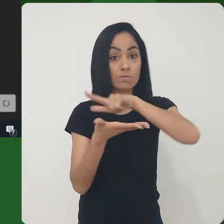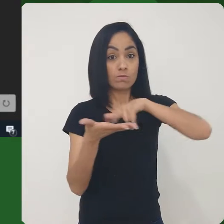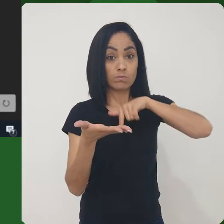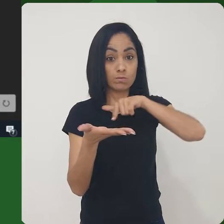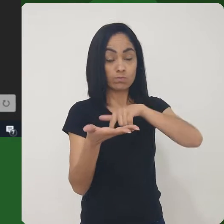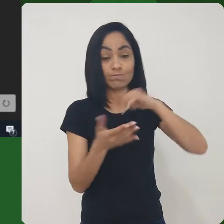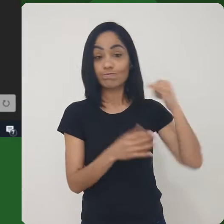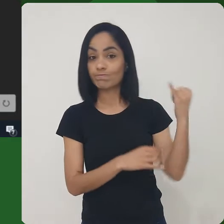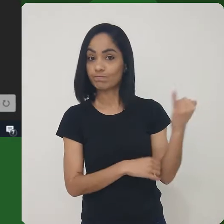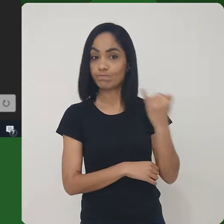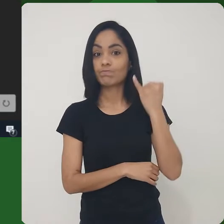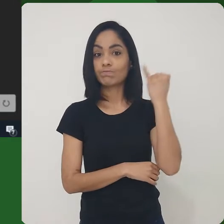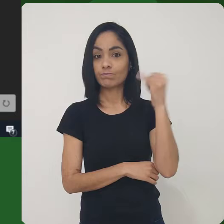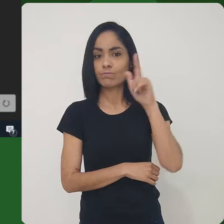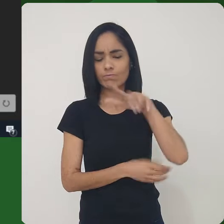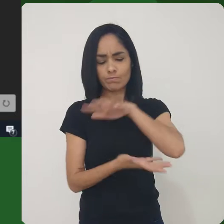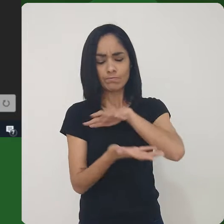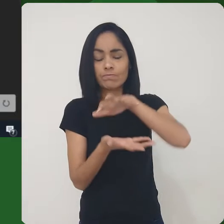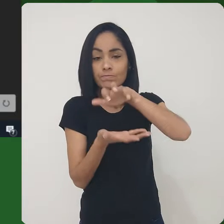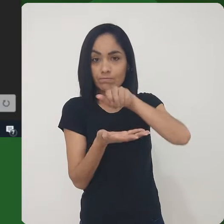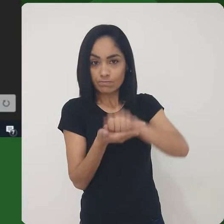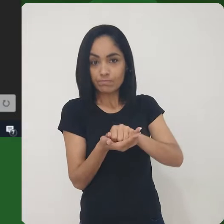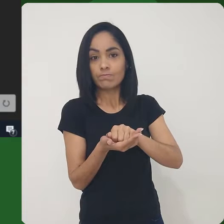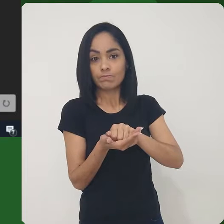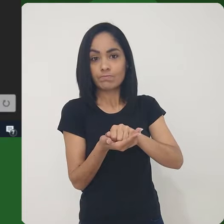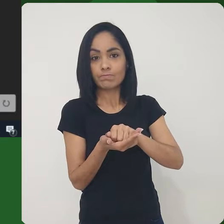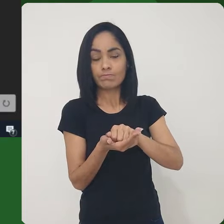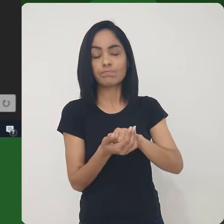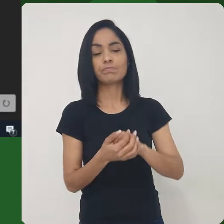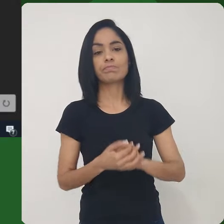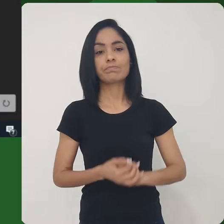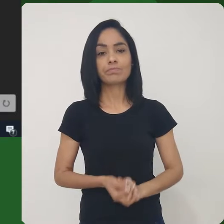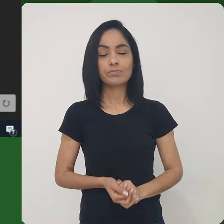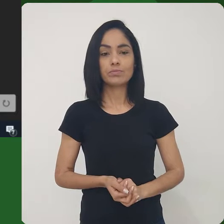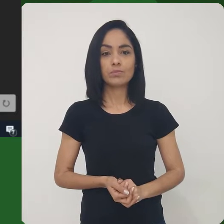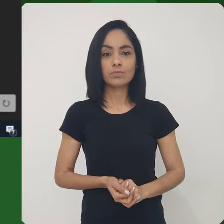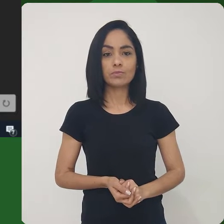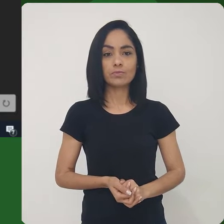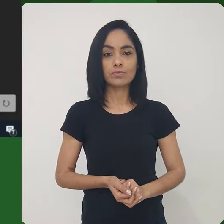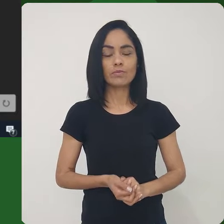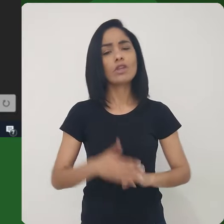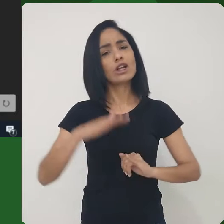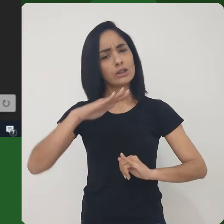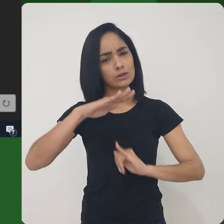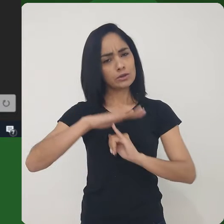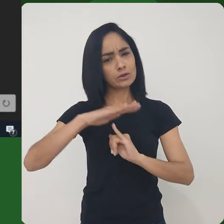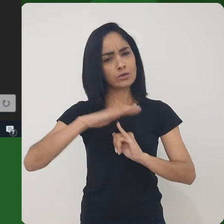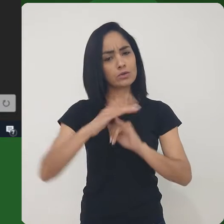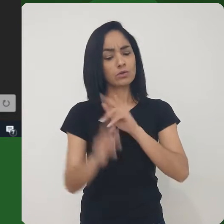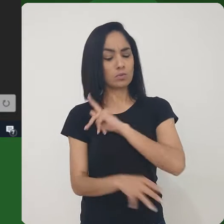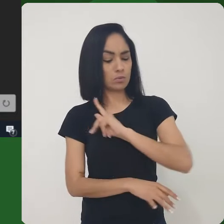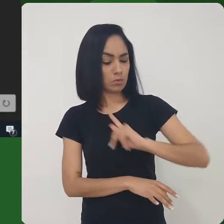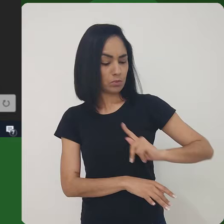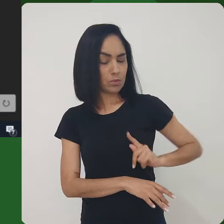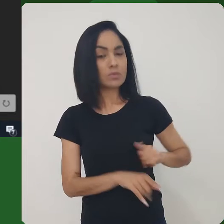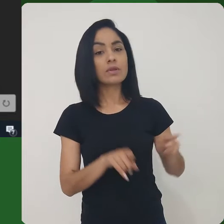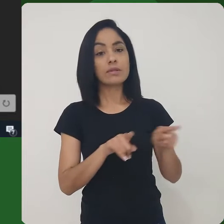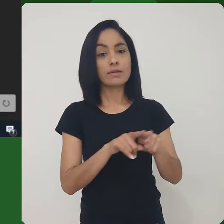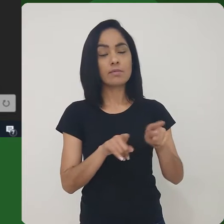documento muito importante de registro, tanto em instituições públicas